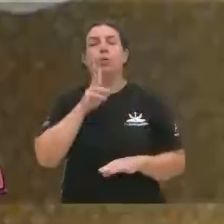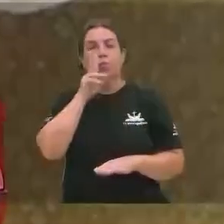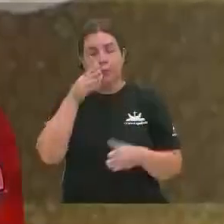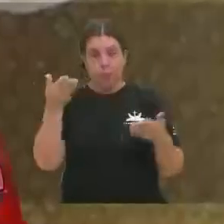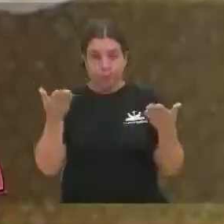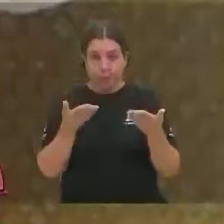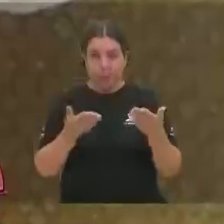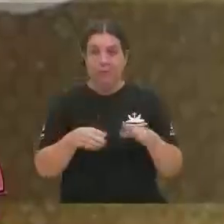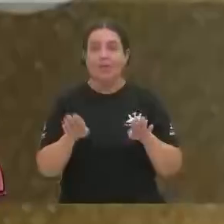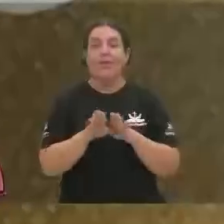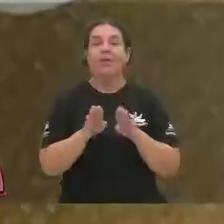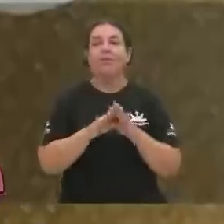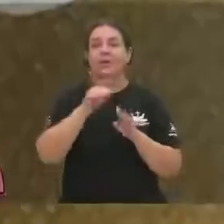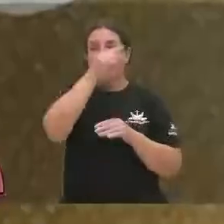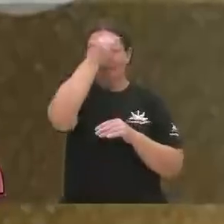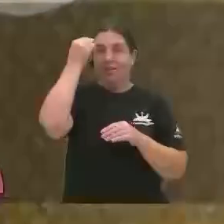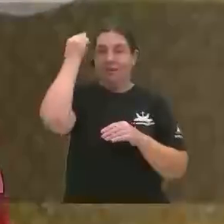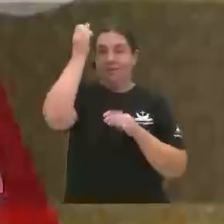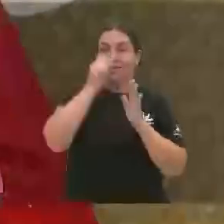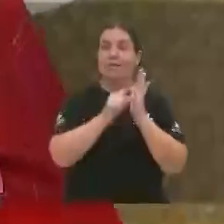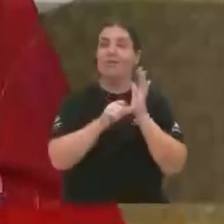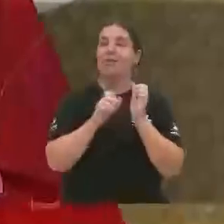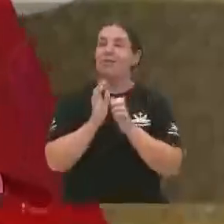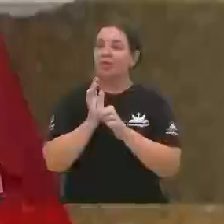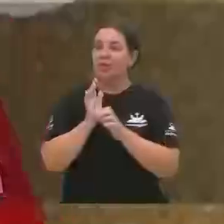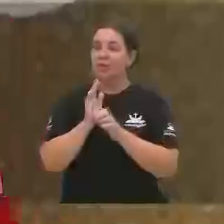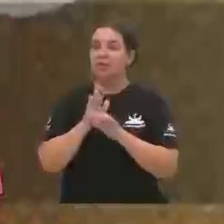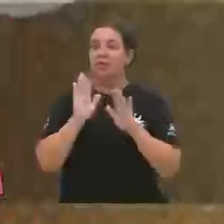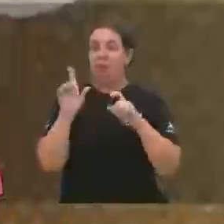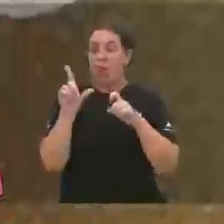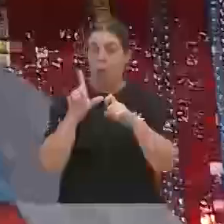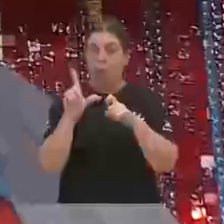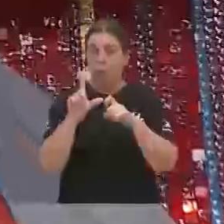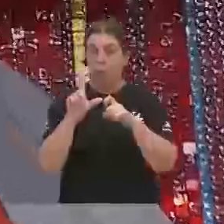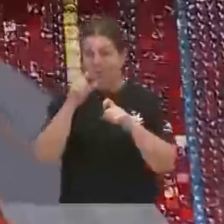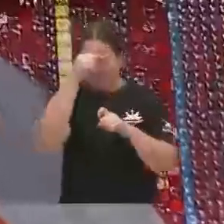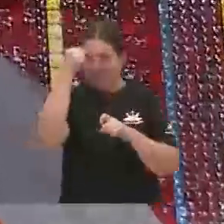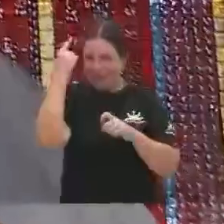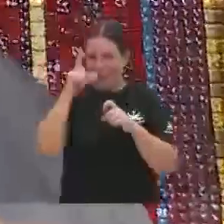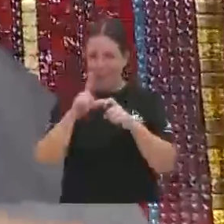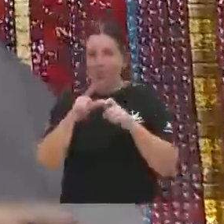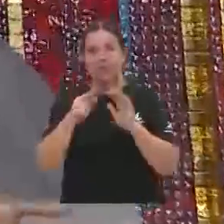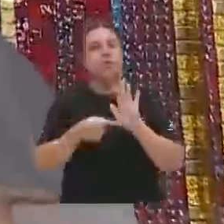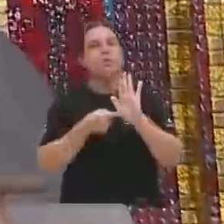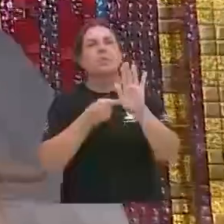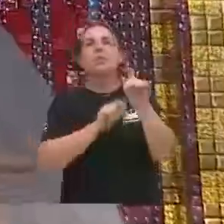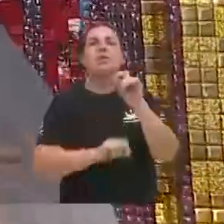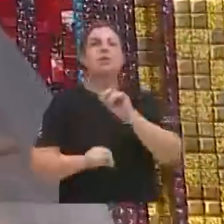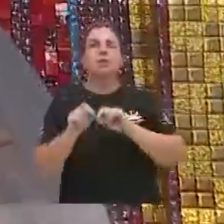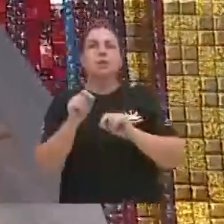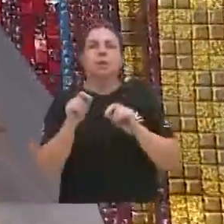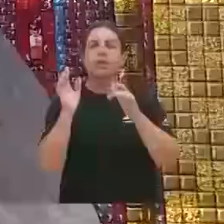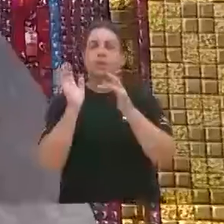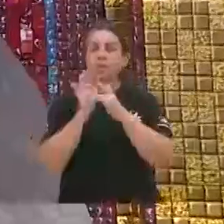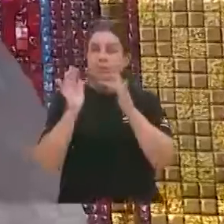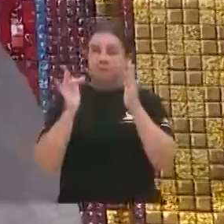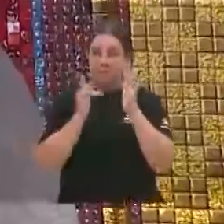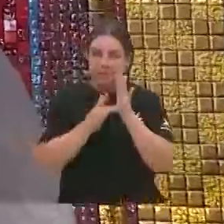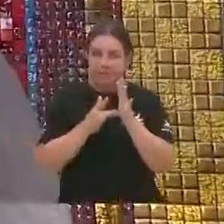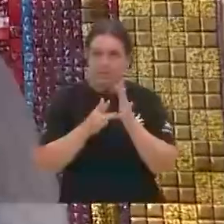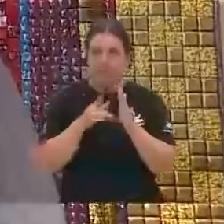hoje nas santas Chagas quando Lucas nos apresenta o Cristo